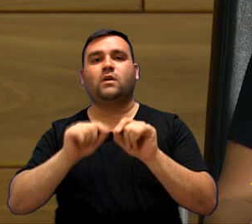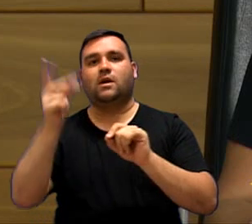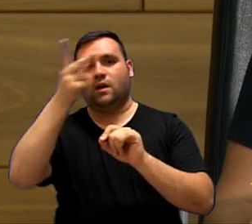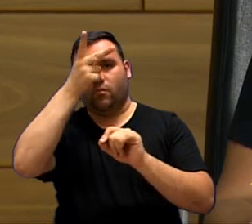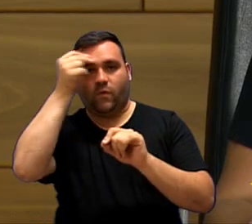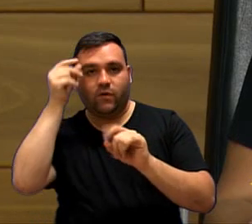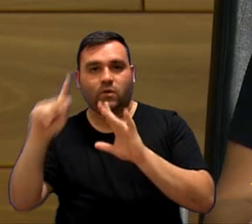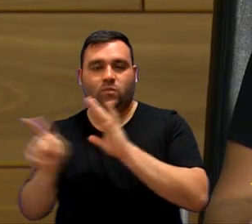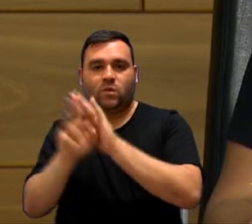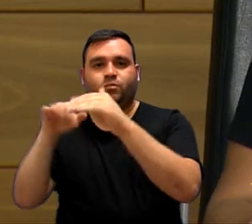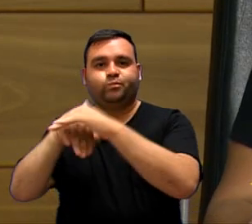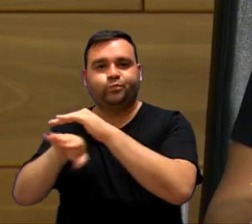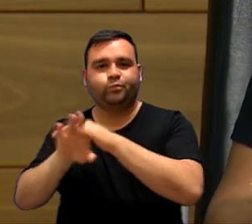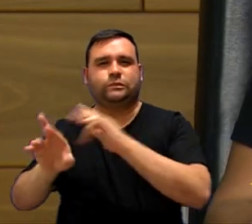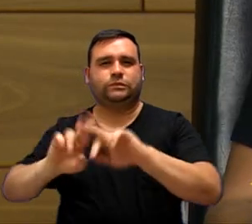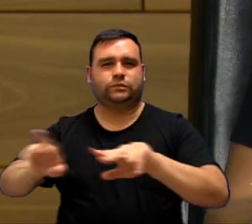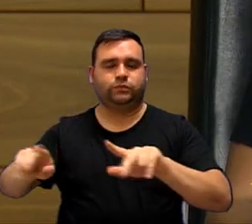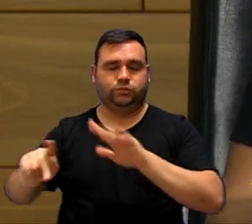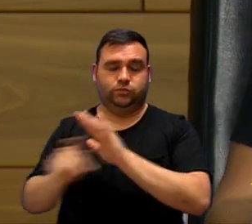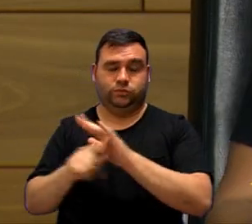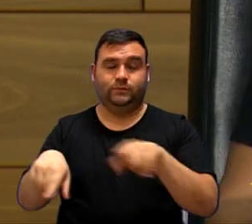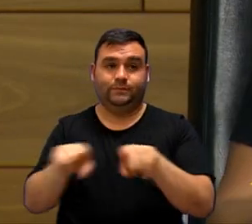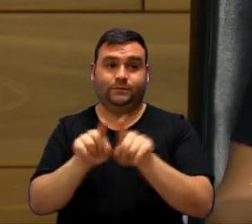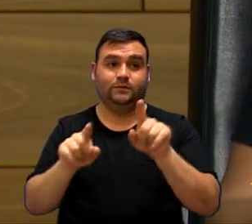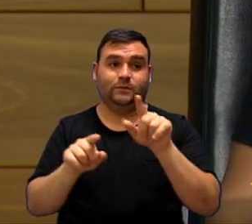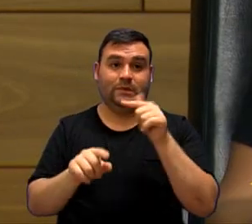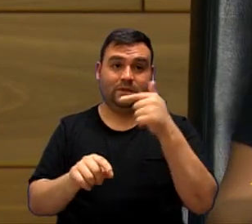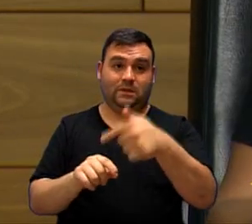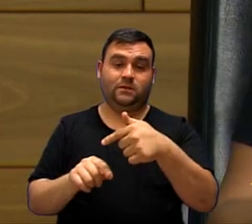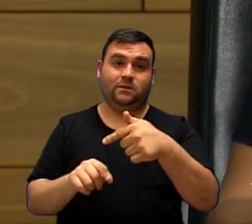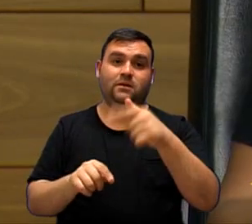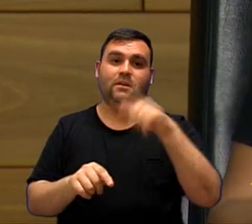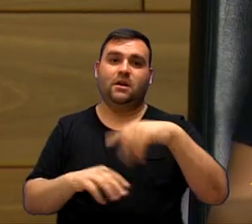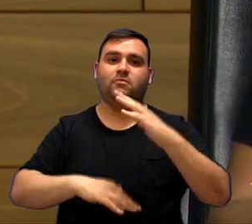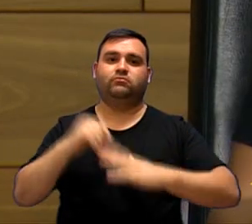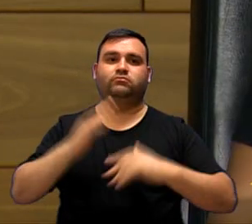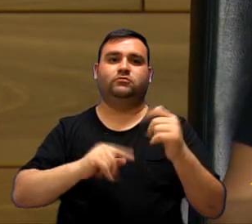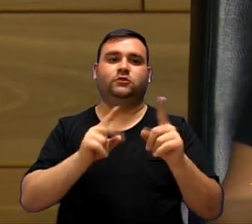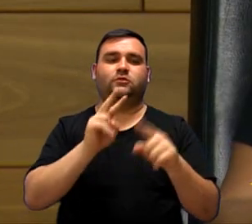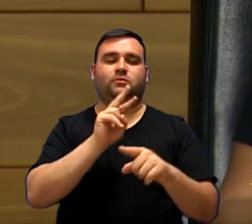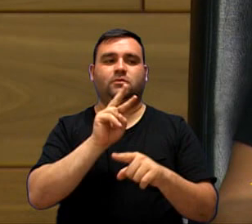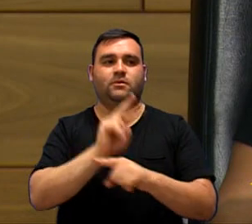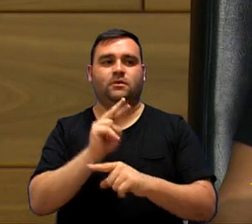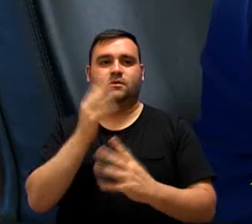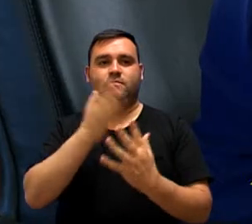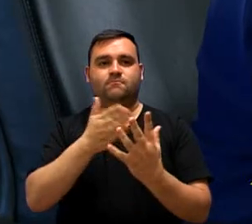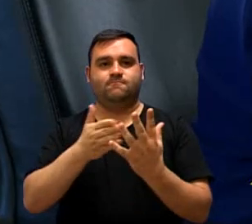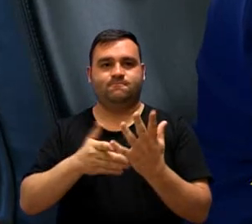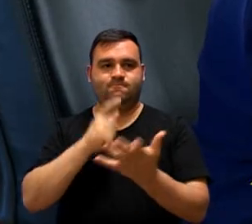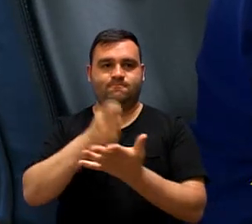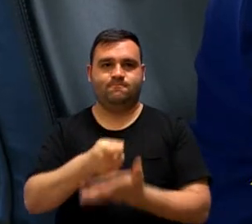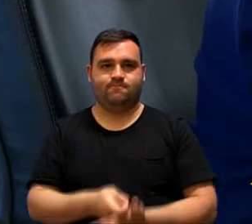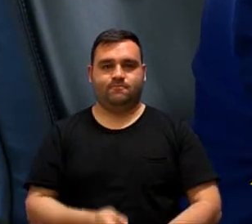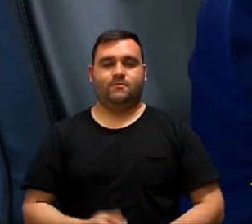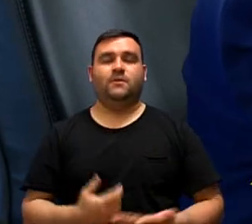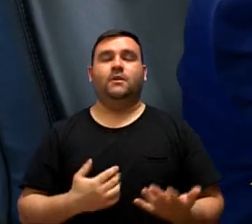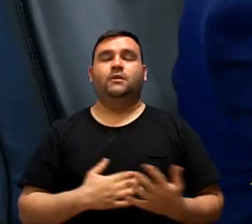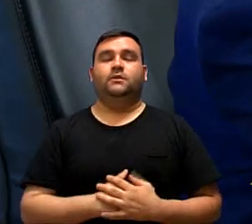no caso, recurso próprio. E 7, operações de crédito. Tá. Financiamento. Financiamento.